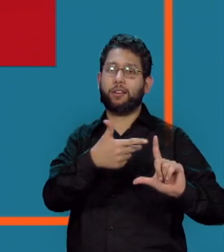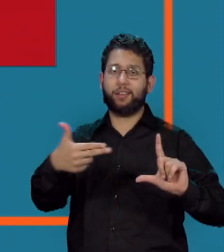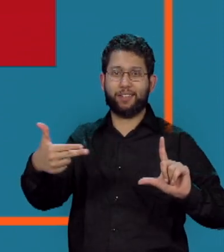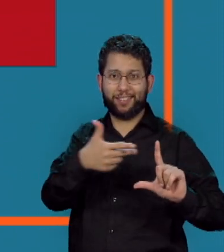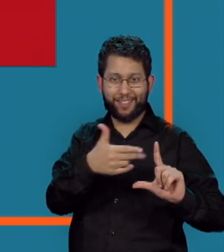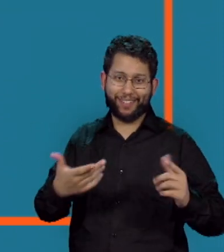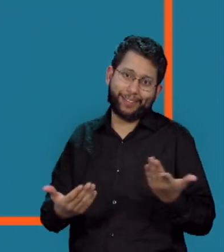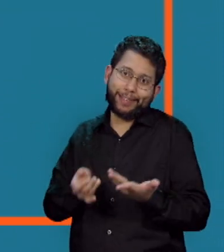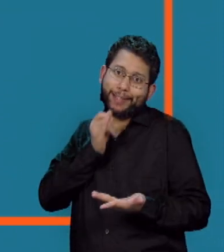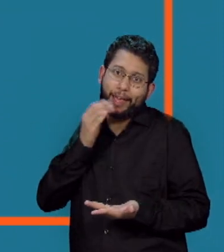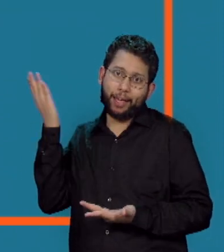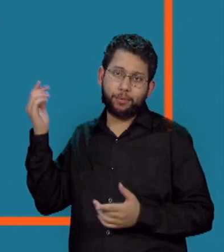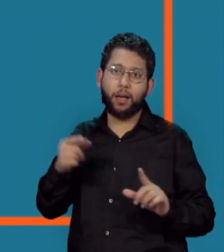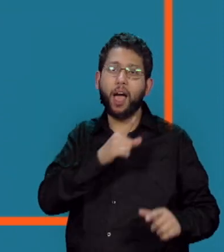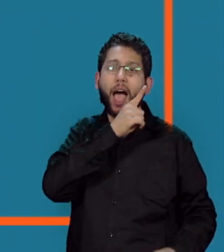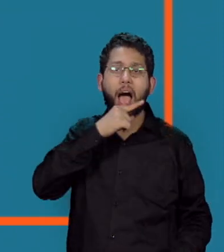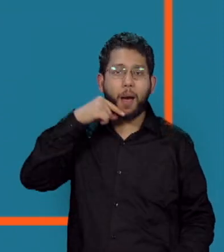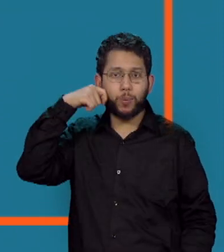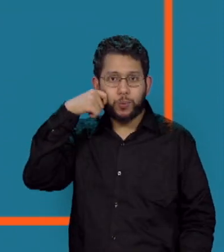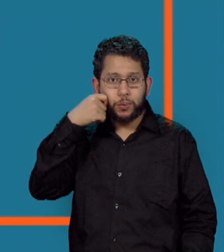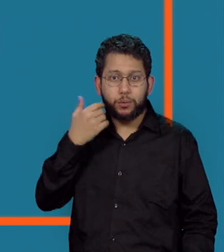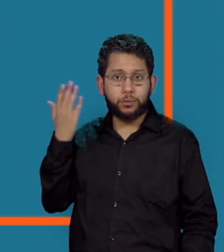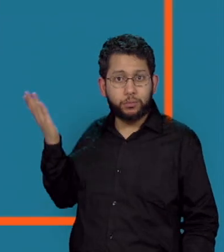exemplo de Netflix e Amazon,